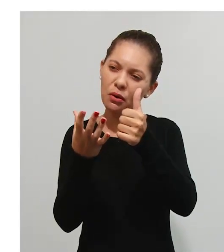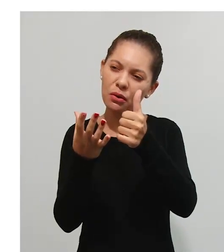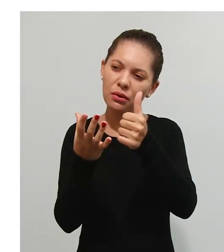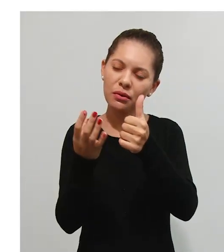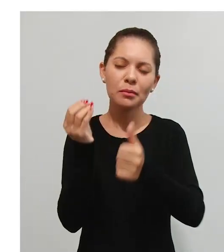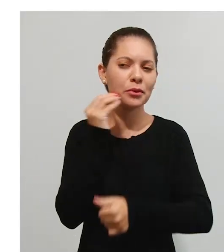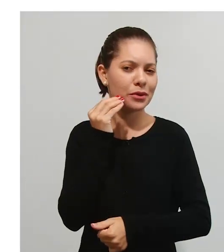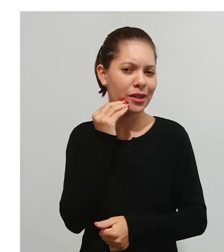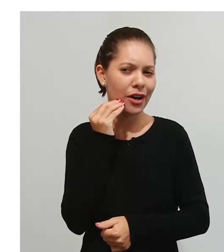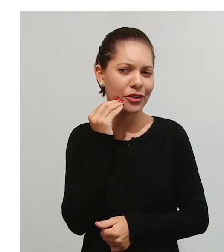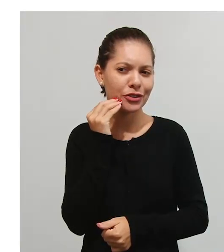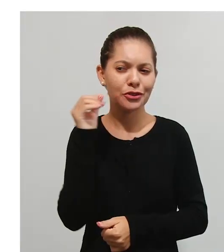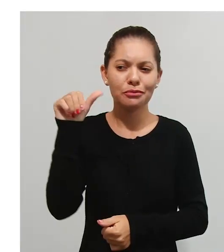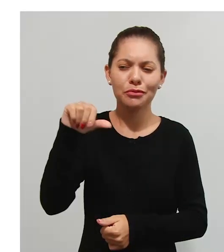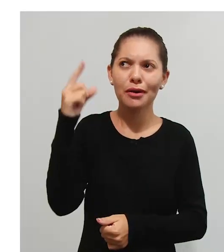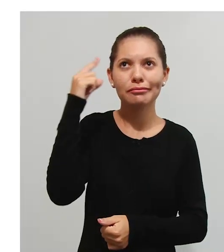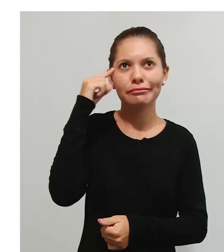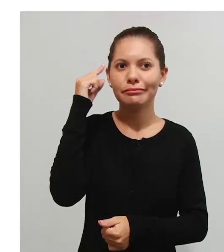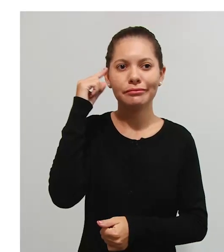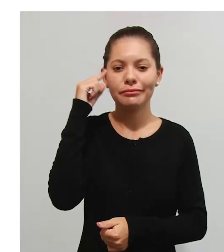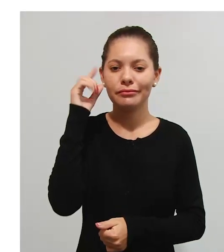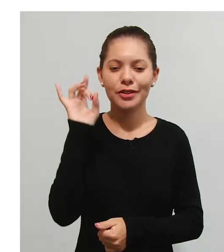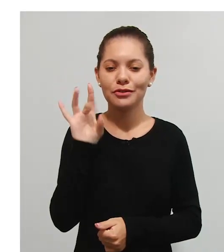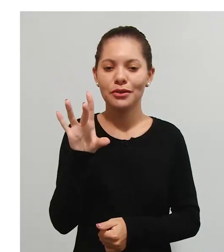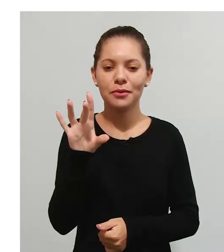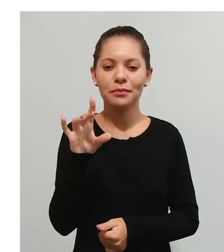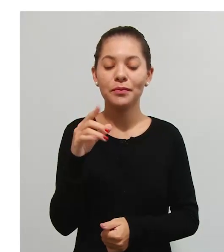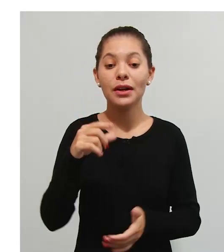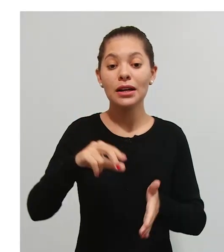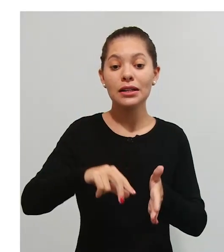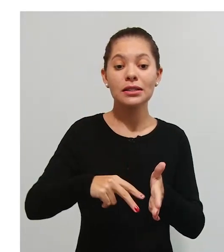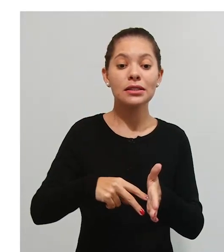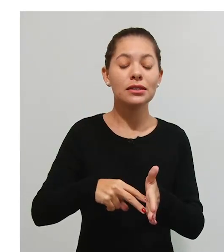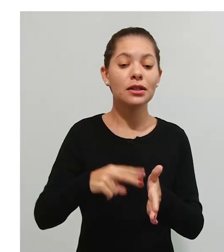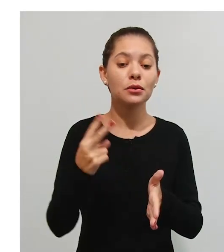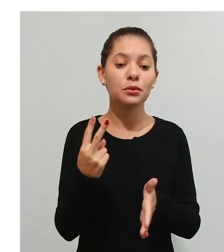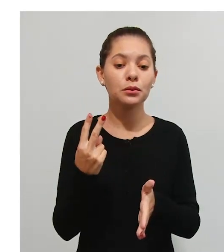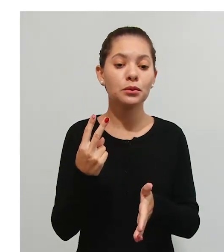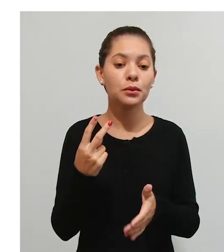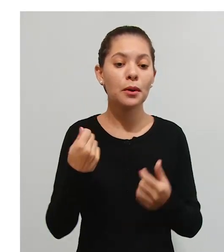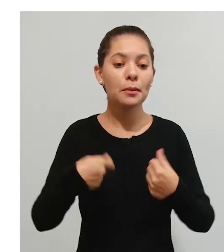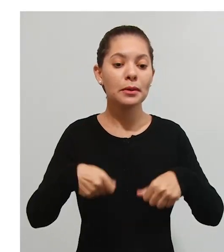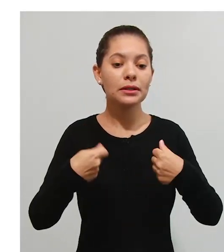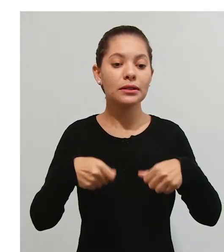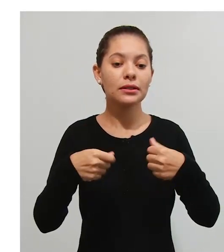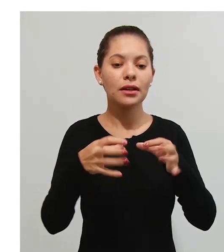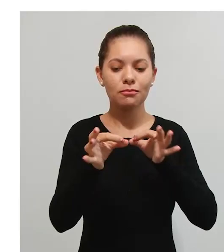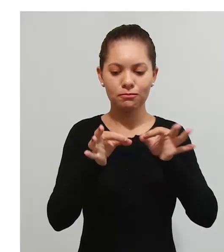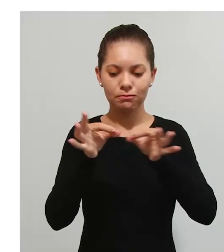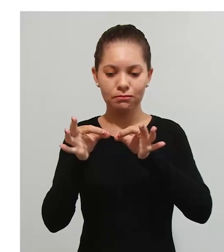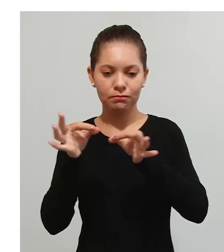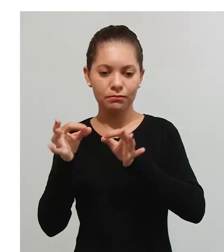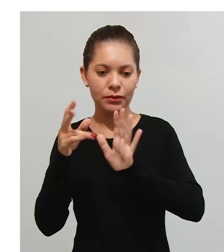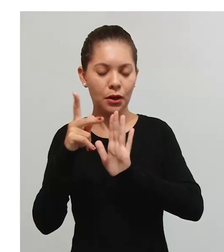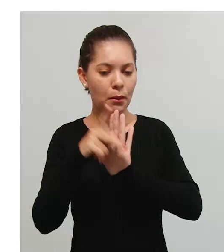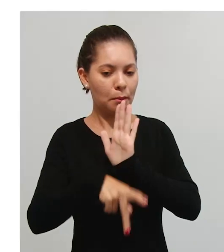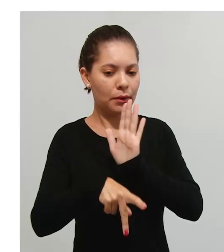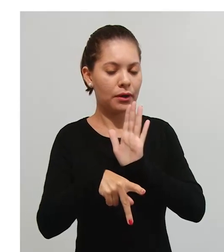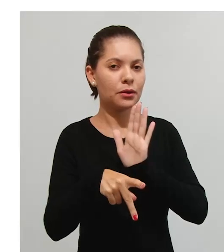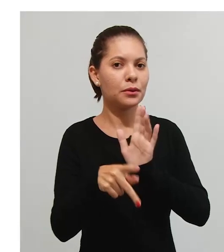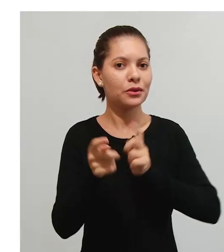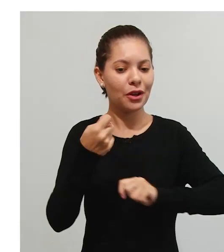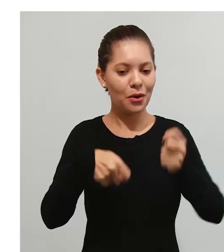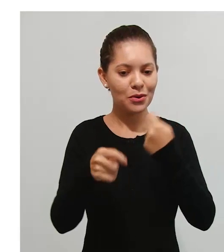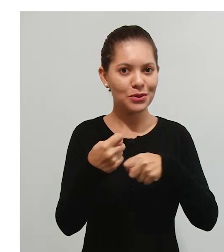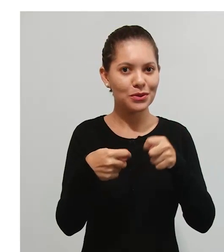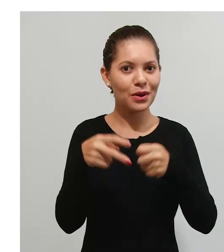realmente aquilo é uma oportunidade ou é algo da sua cabeça. Segundo, você tem que desenvolver um plano de negócio. Lembra